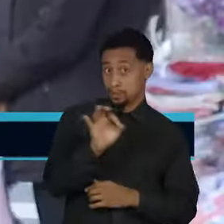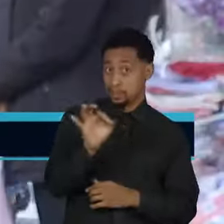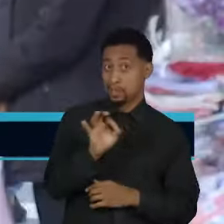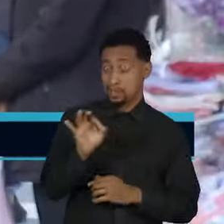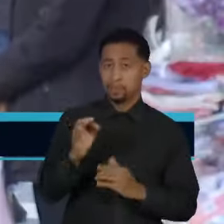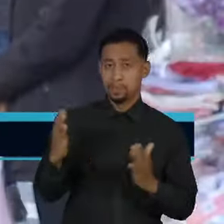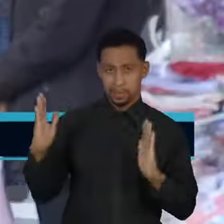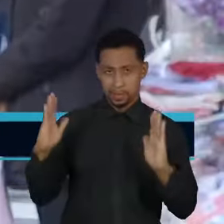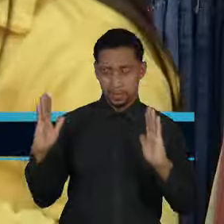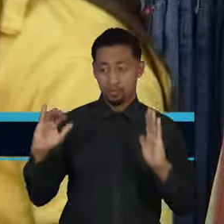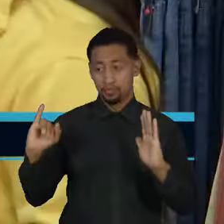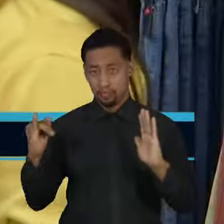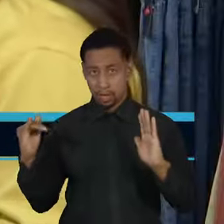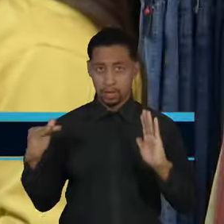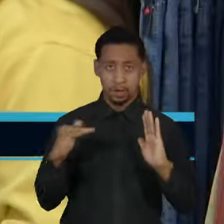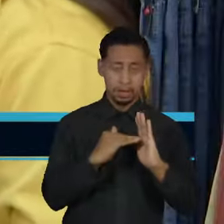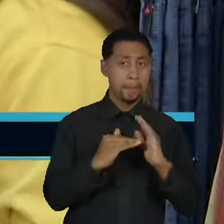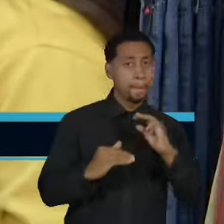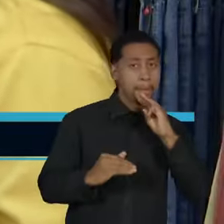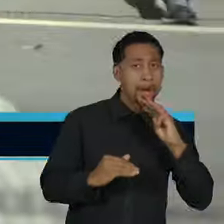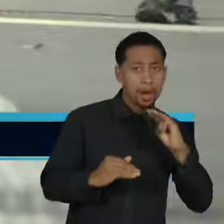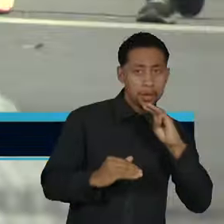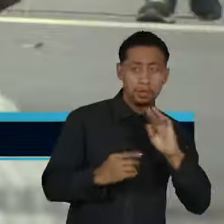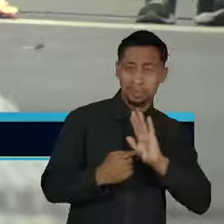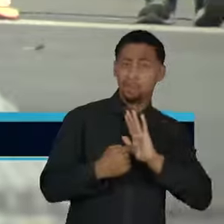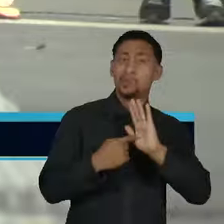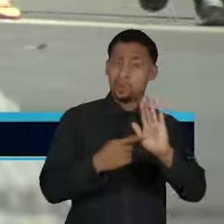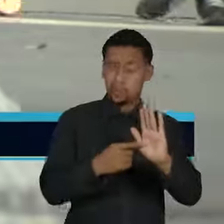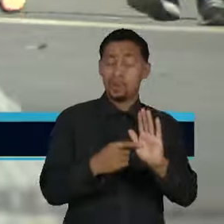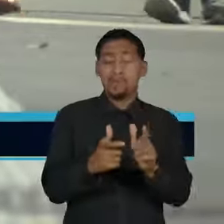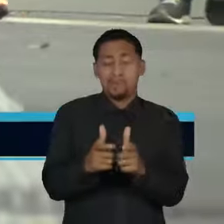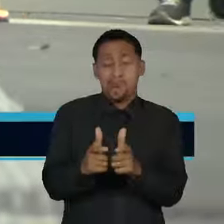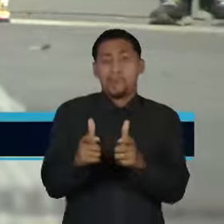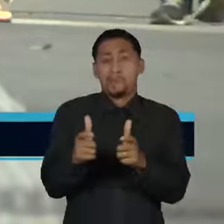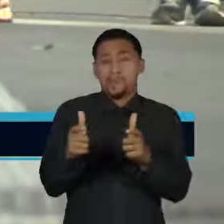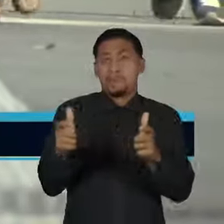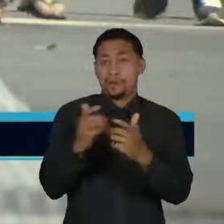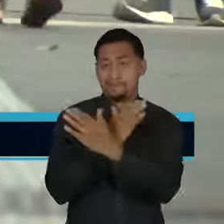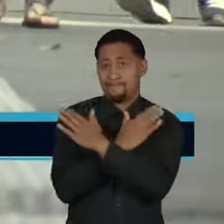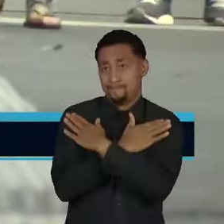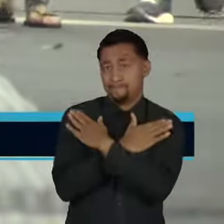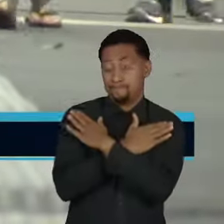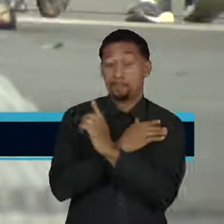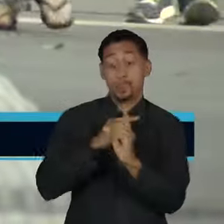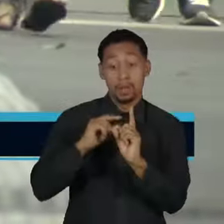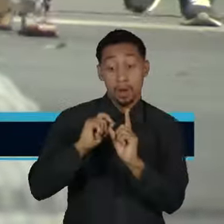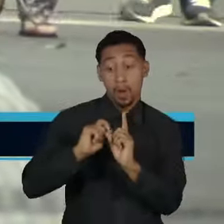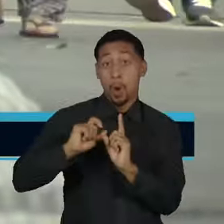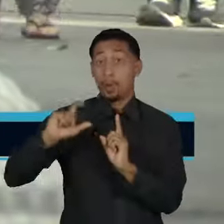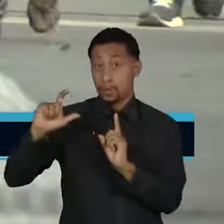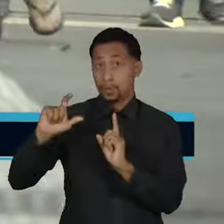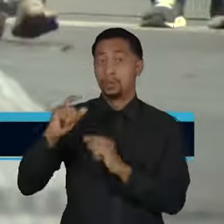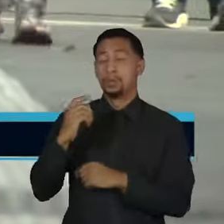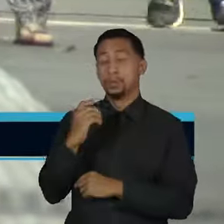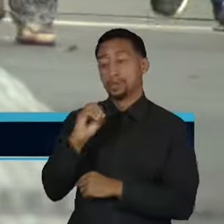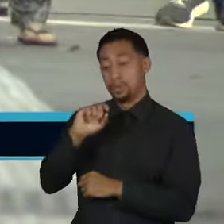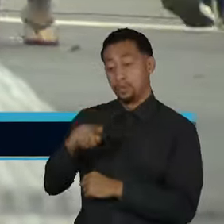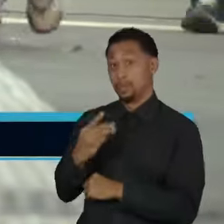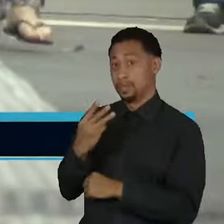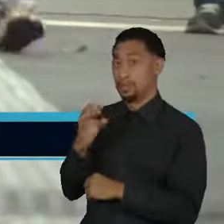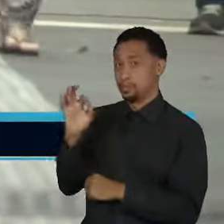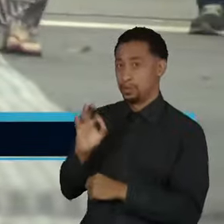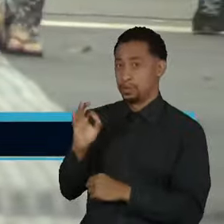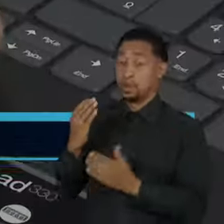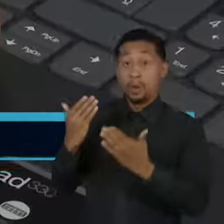trimestre que terminou em fevereiro aponta leve alta de 0,3 pontos percentuais no desemprego em relação aos três